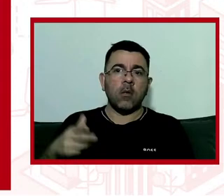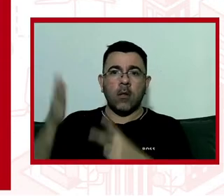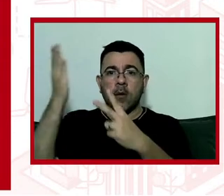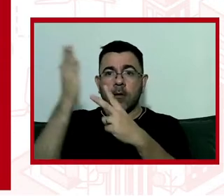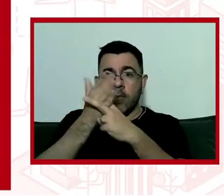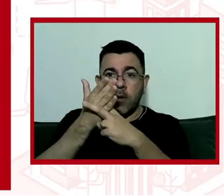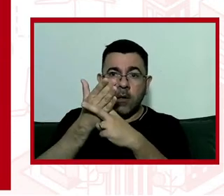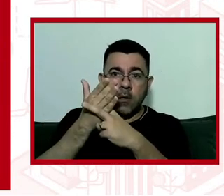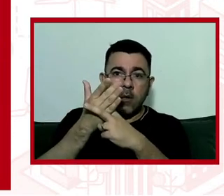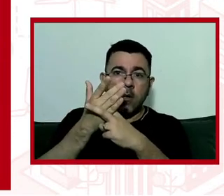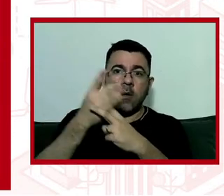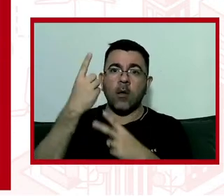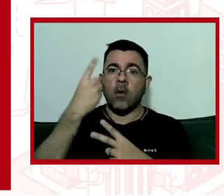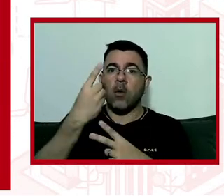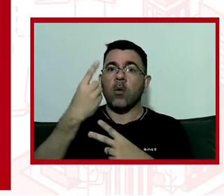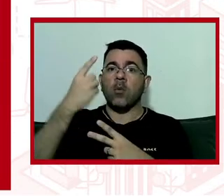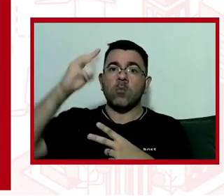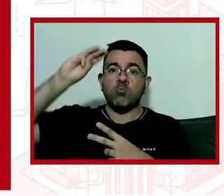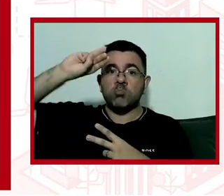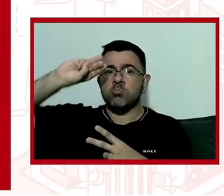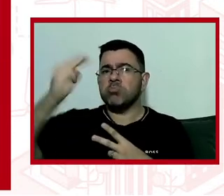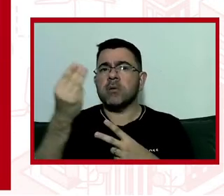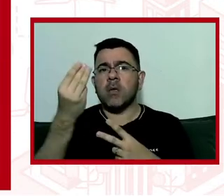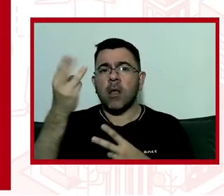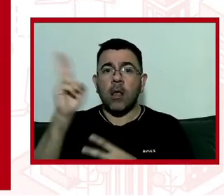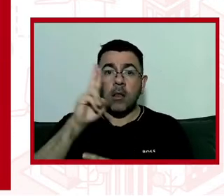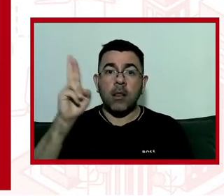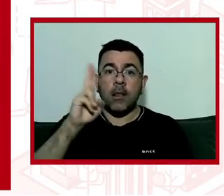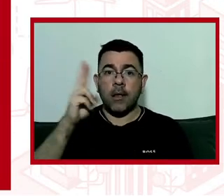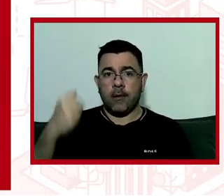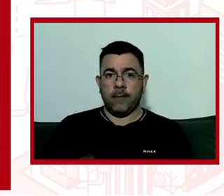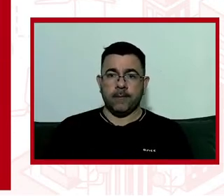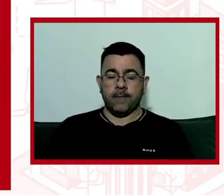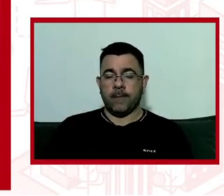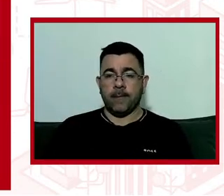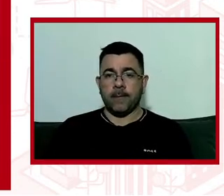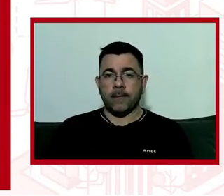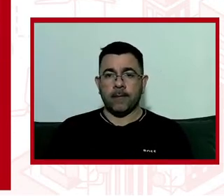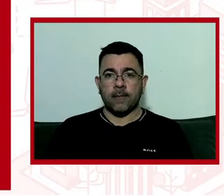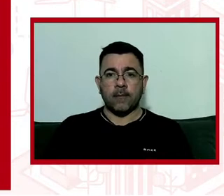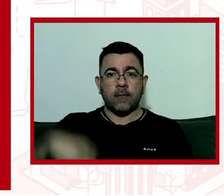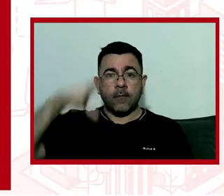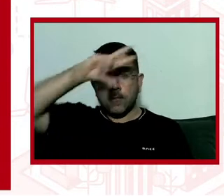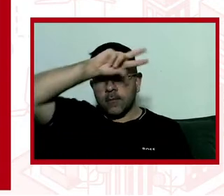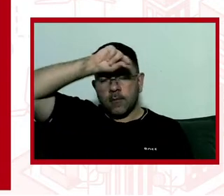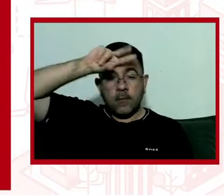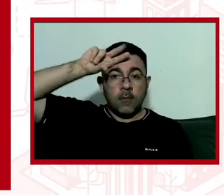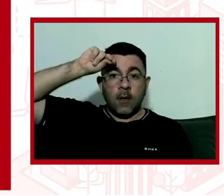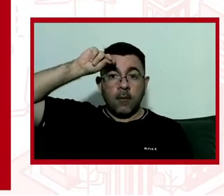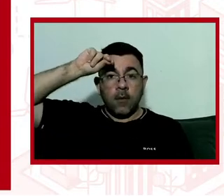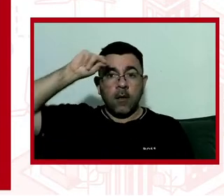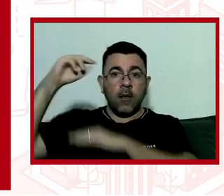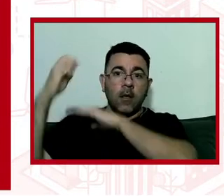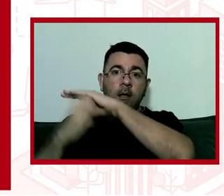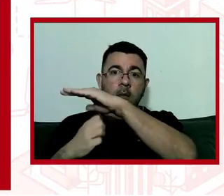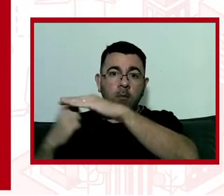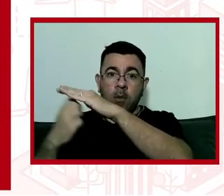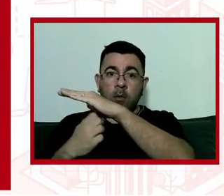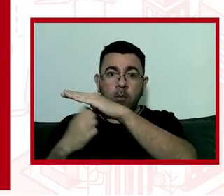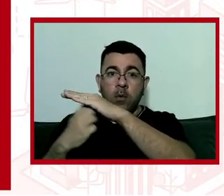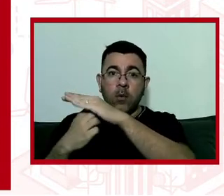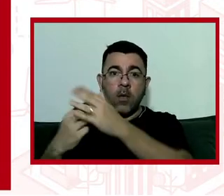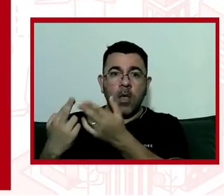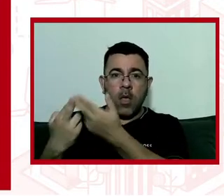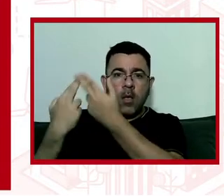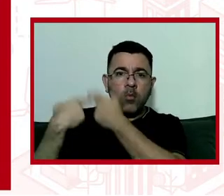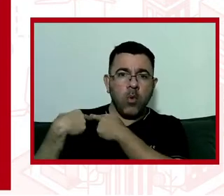né Rafa de reais que a gente coloca na solução e a prefeitura passa a ser sócia daquela solução E aí uma